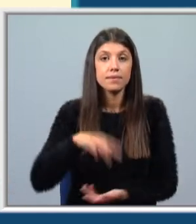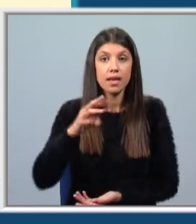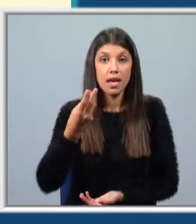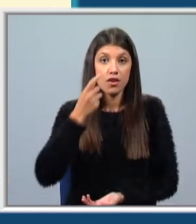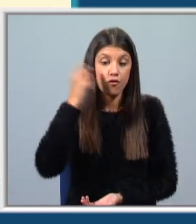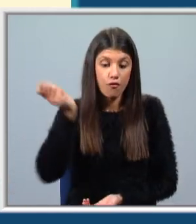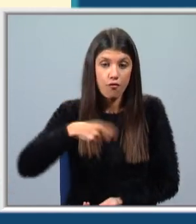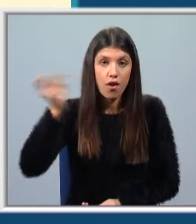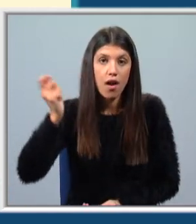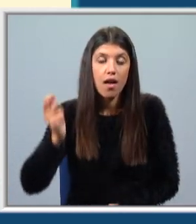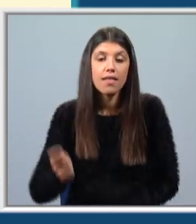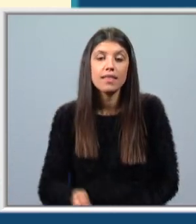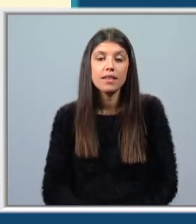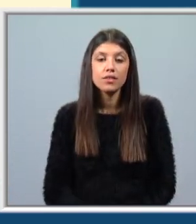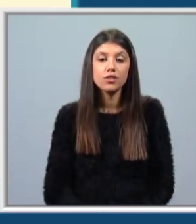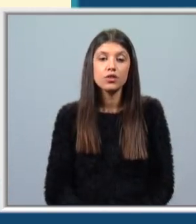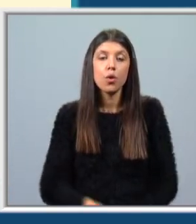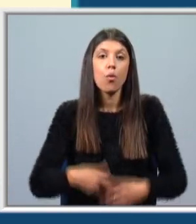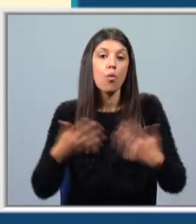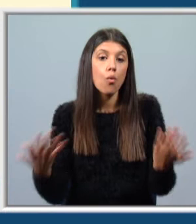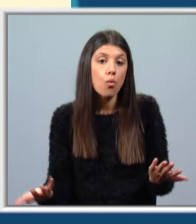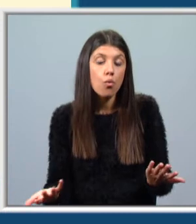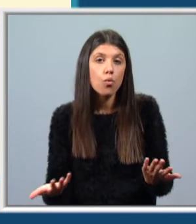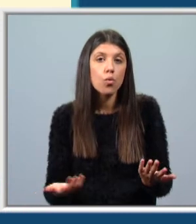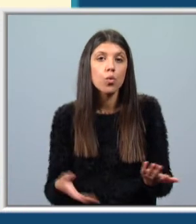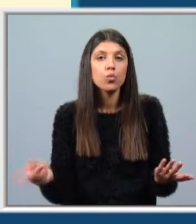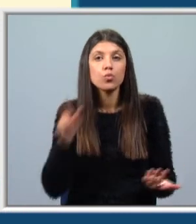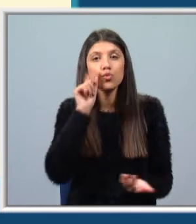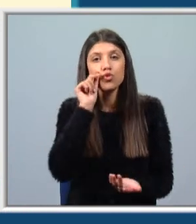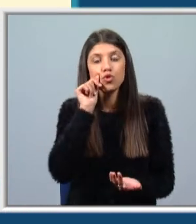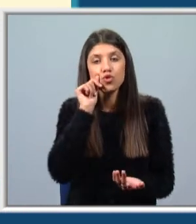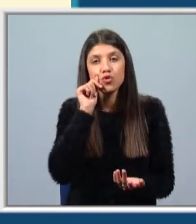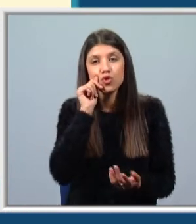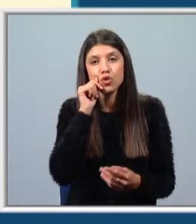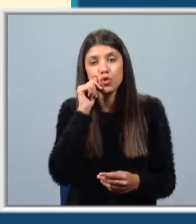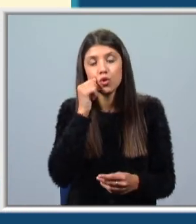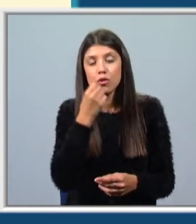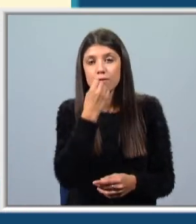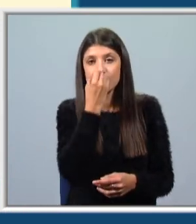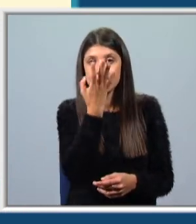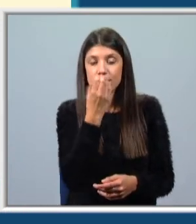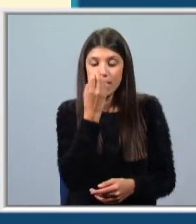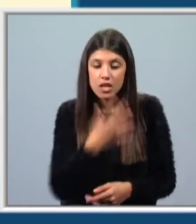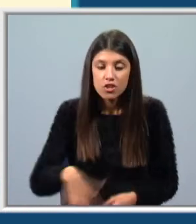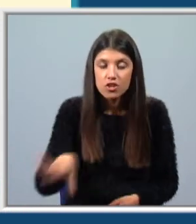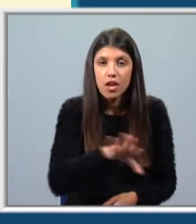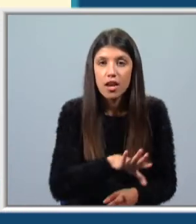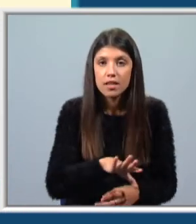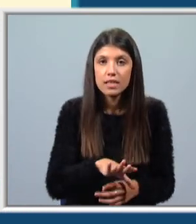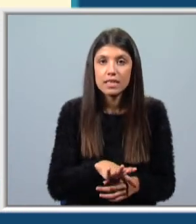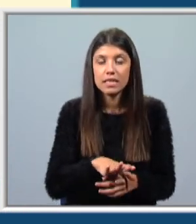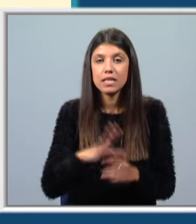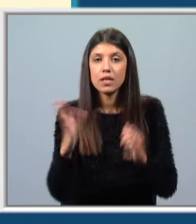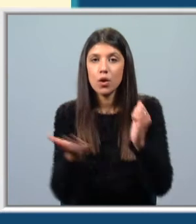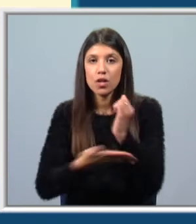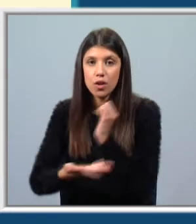as fadas ou o jardineiro. Ora, temos aqui 6 opções, mais do que